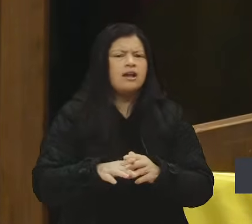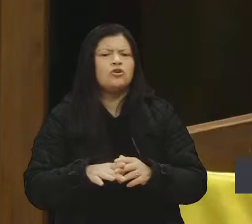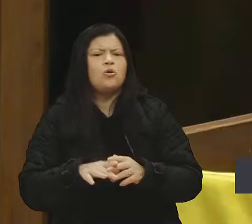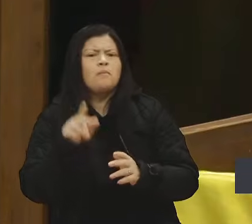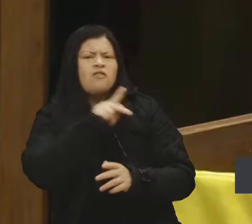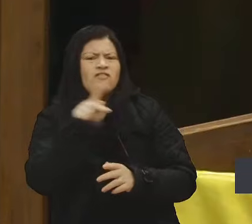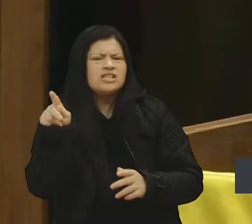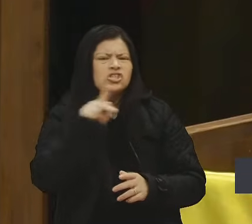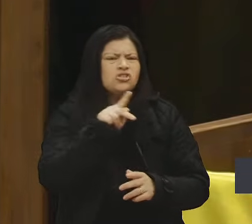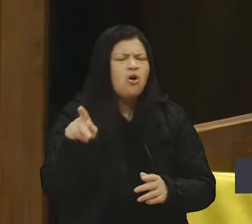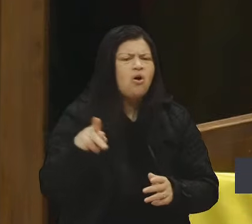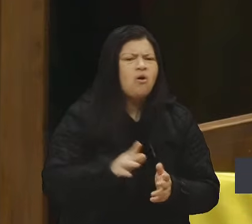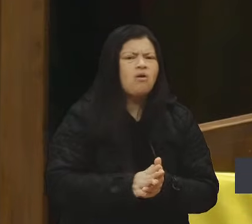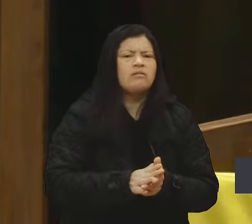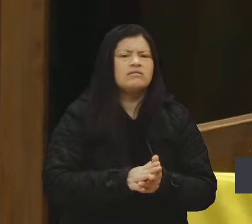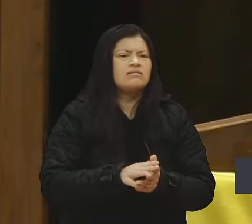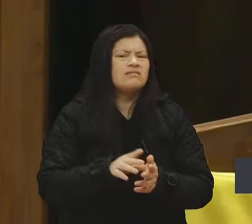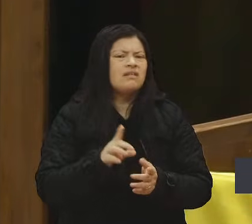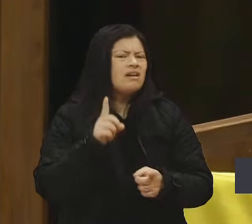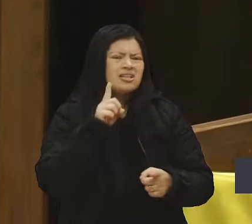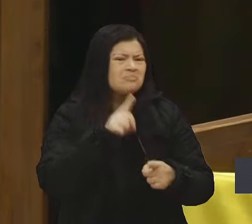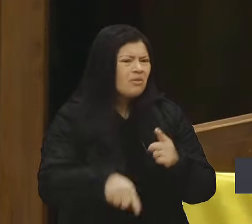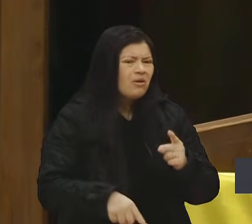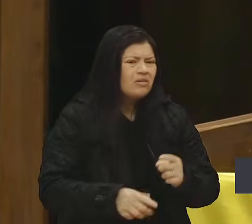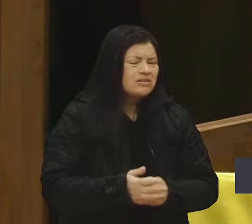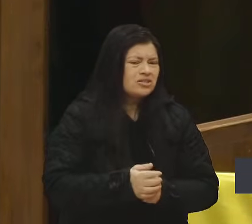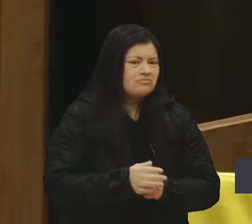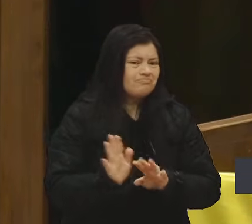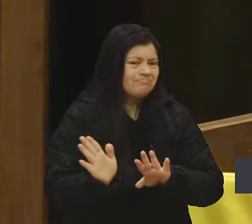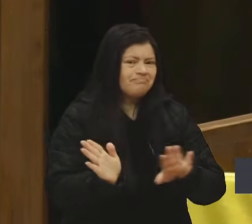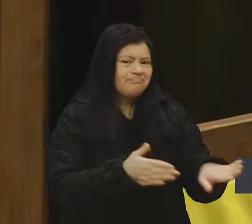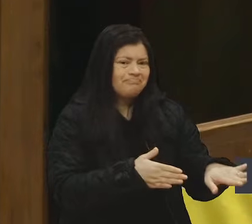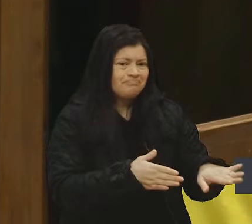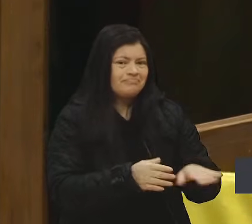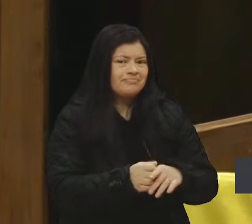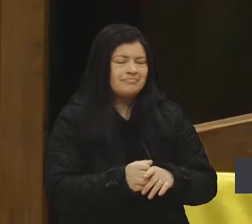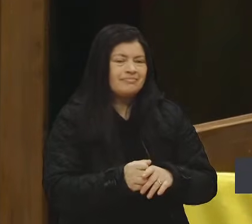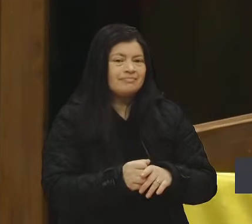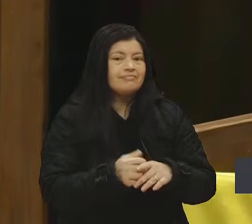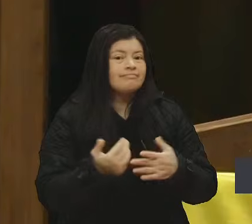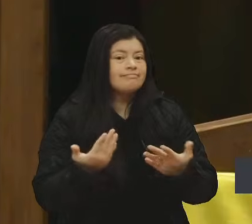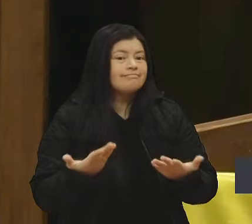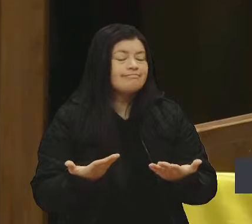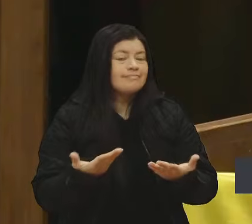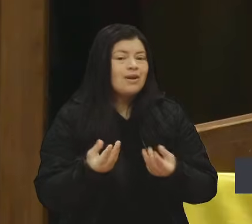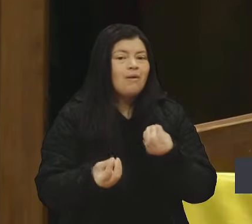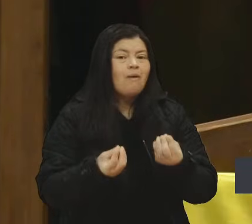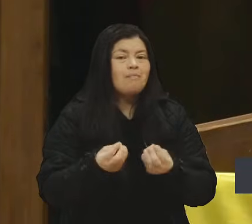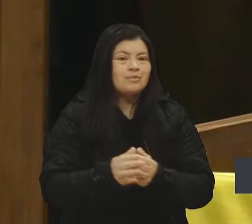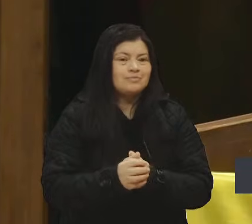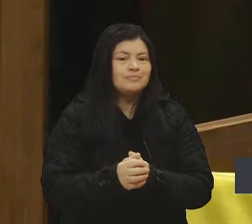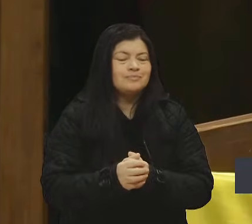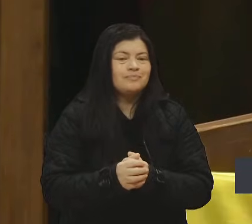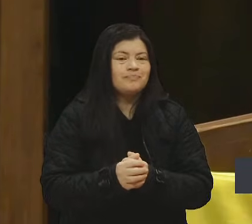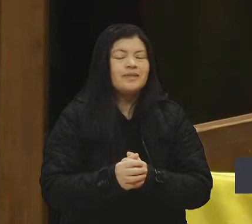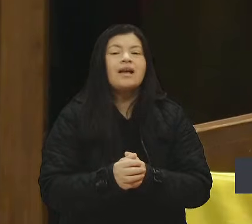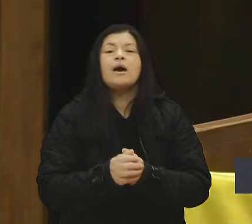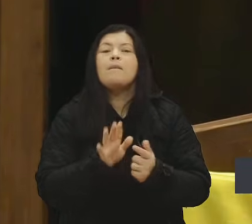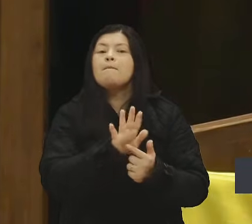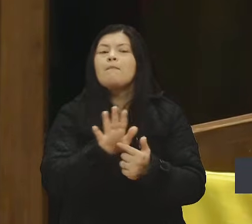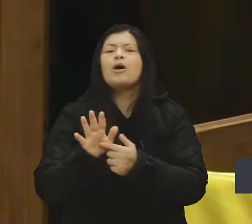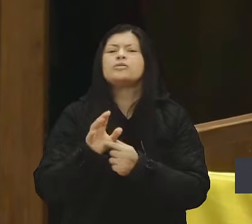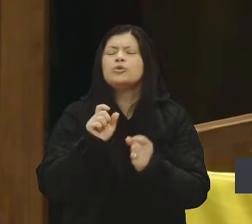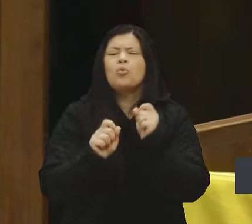né? Essa é a lógica do governo. Não existe preocupação com a educação pública, com quem de fato faz a educação.